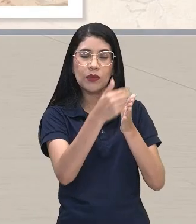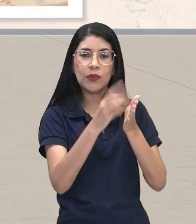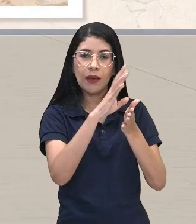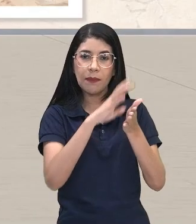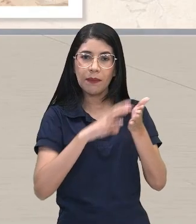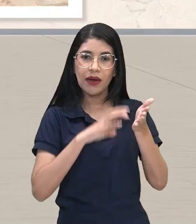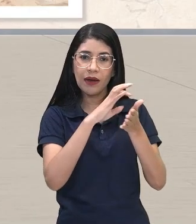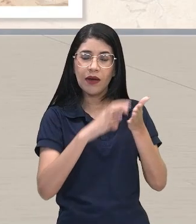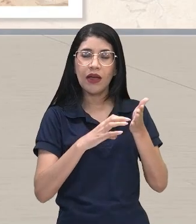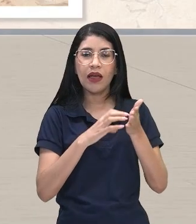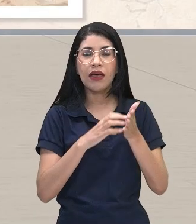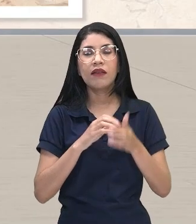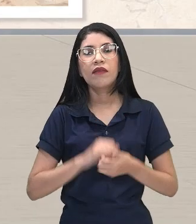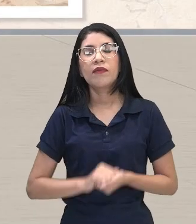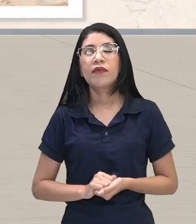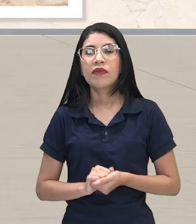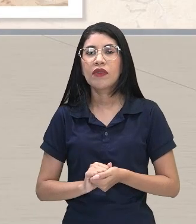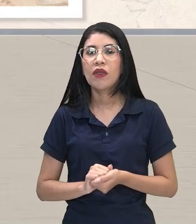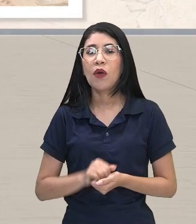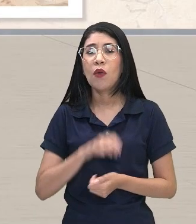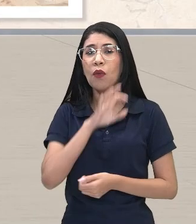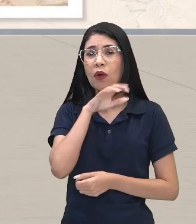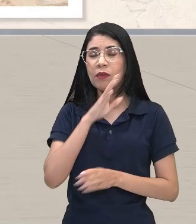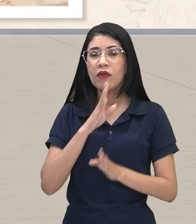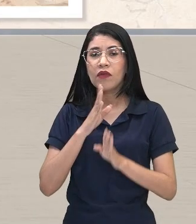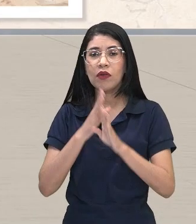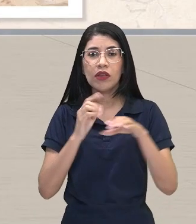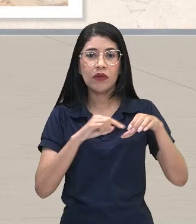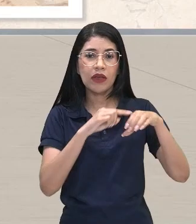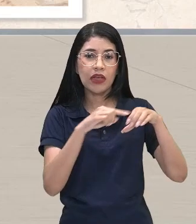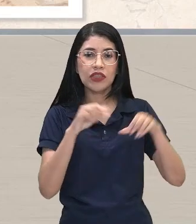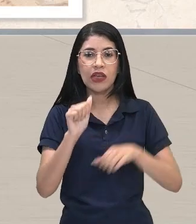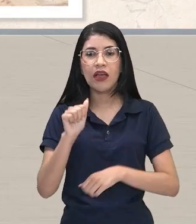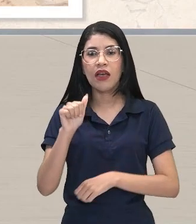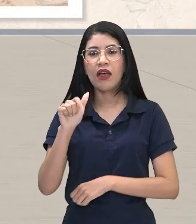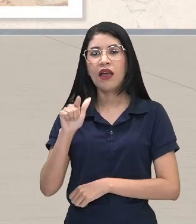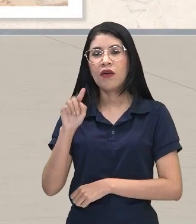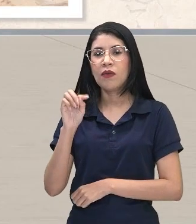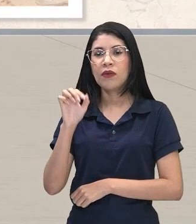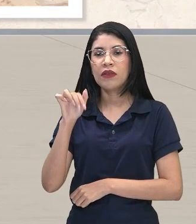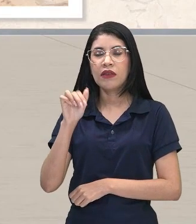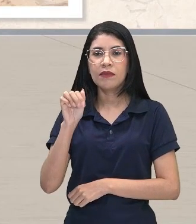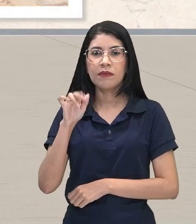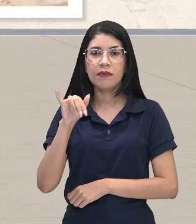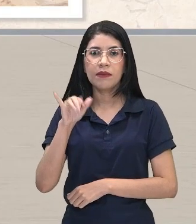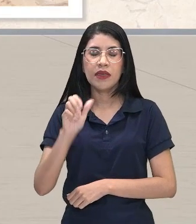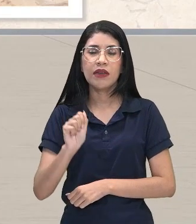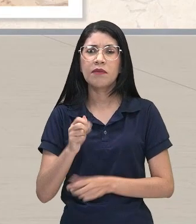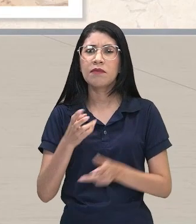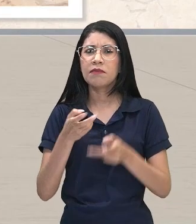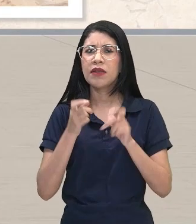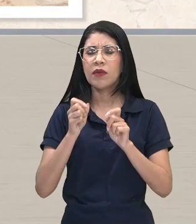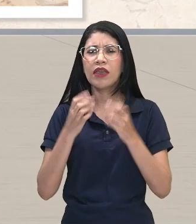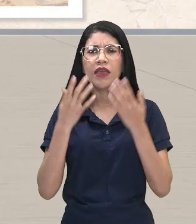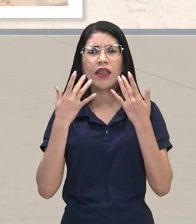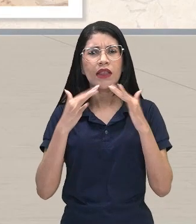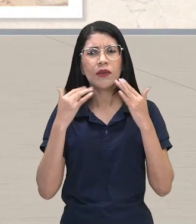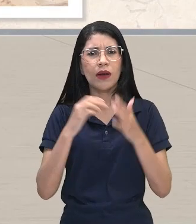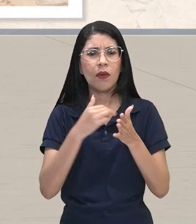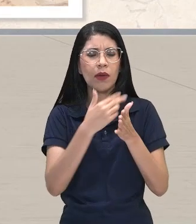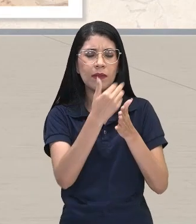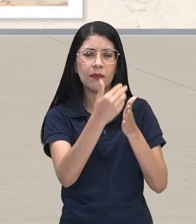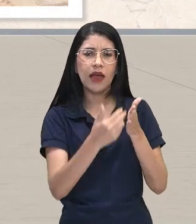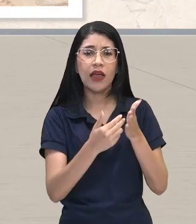foi encontrado na caverna de Altamira. E vocês podem observar que é uma pintura naturalista, ou seja, esses caçadores